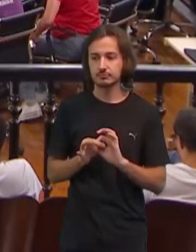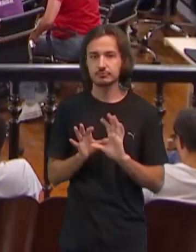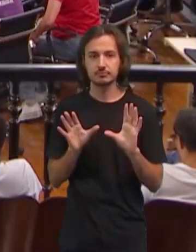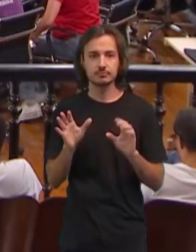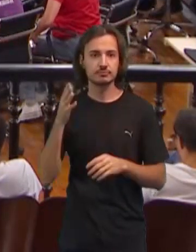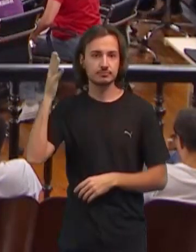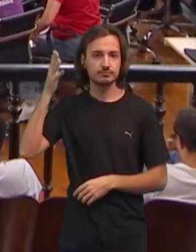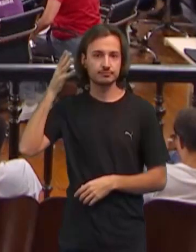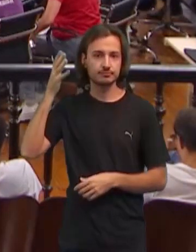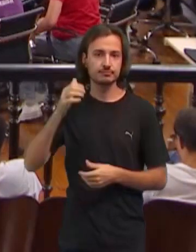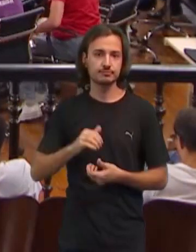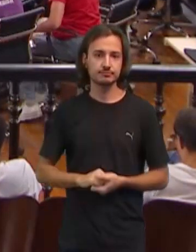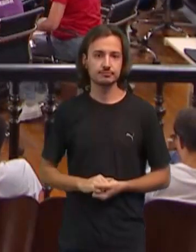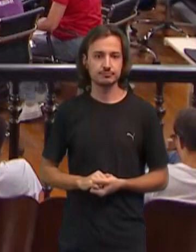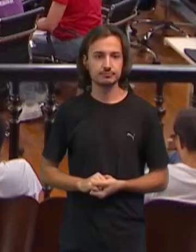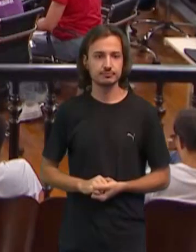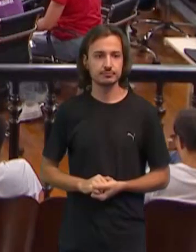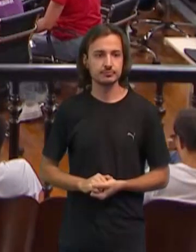de Oliveira.